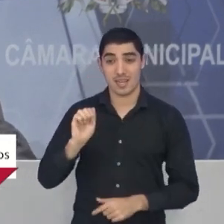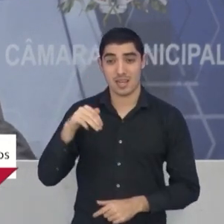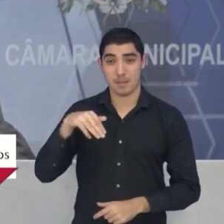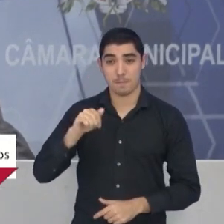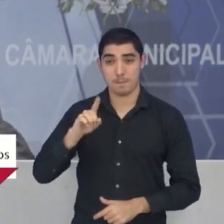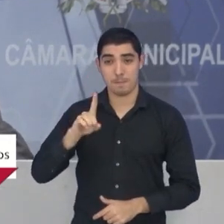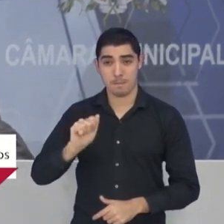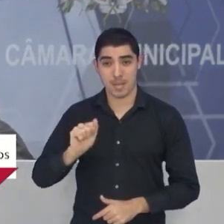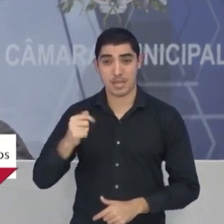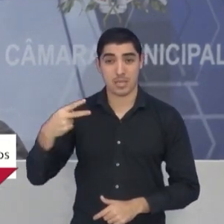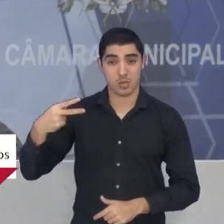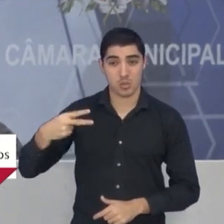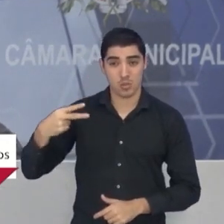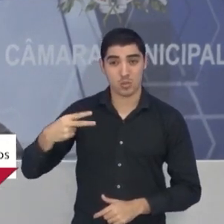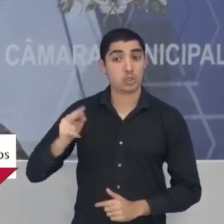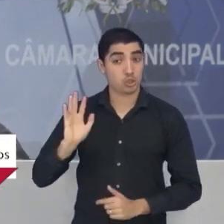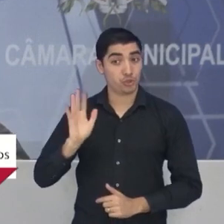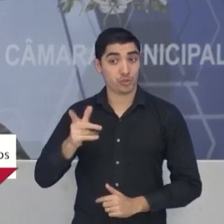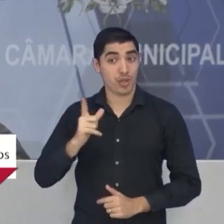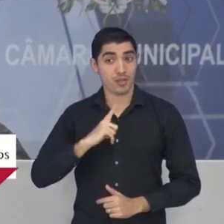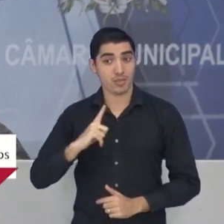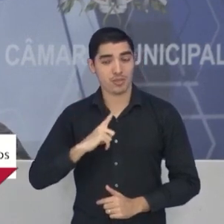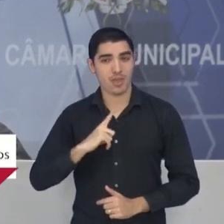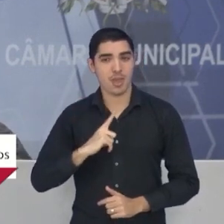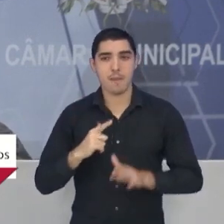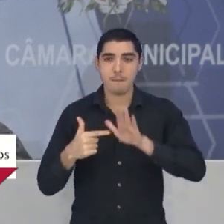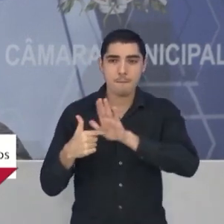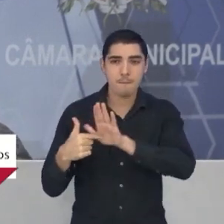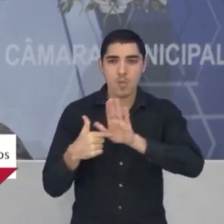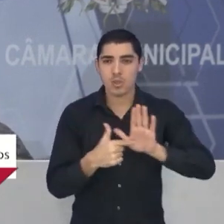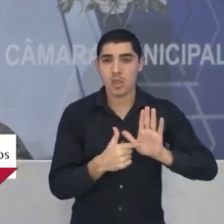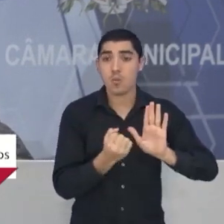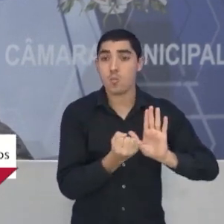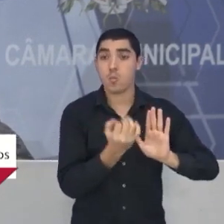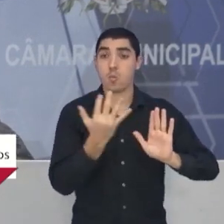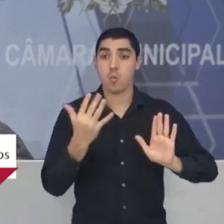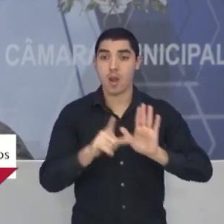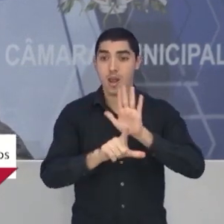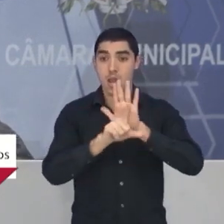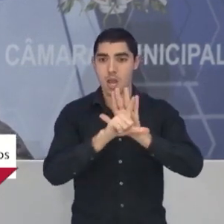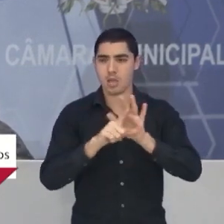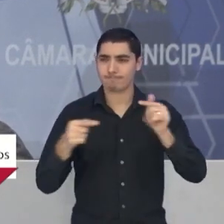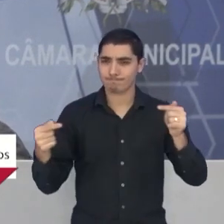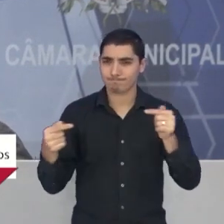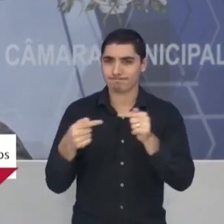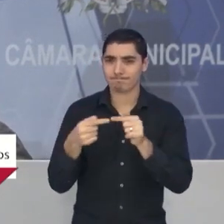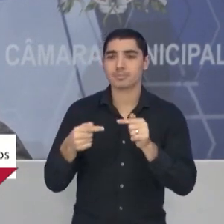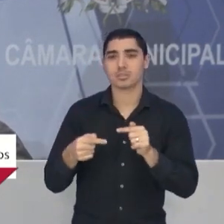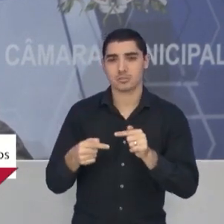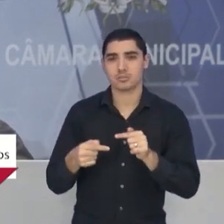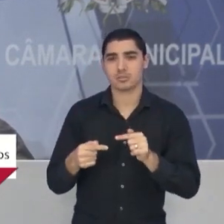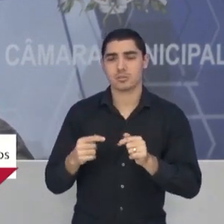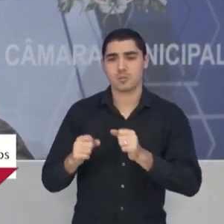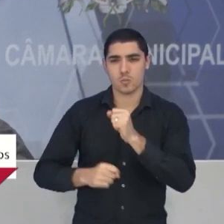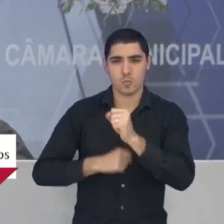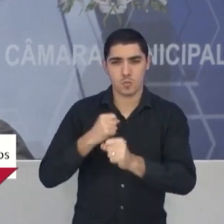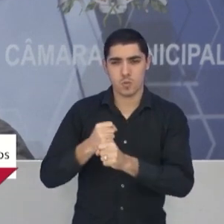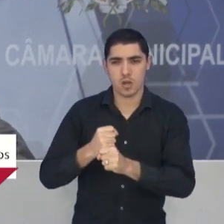tinha limite de lei de despesa com pessoal não é em